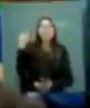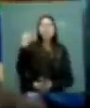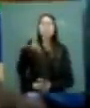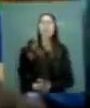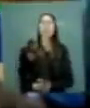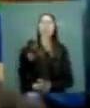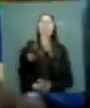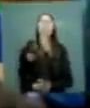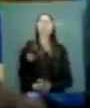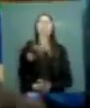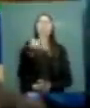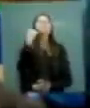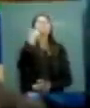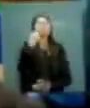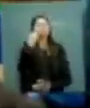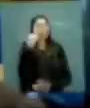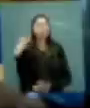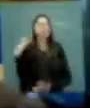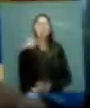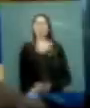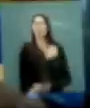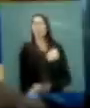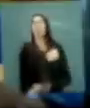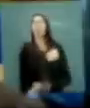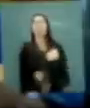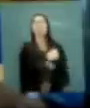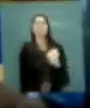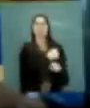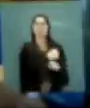nós tentamos salvar pessoas